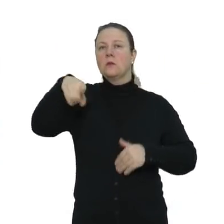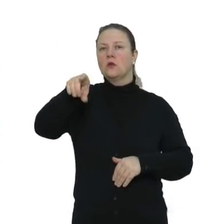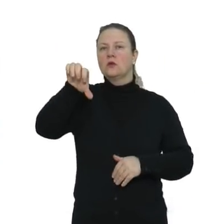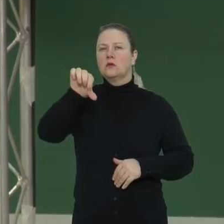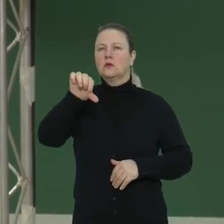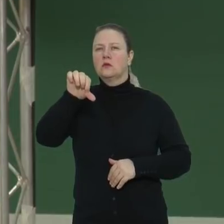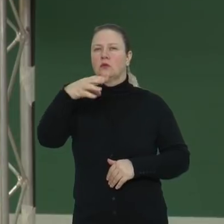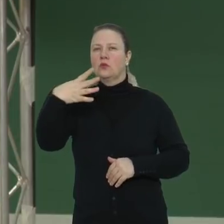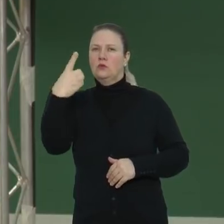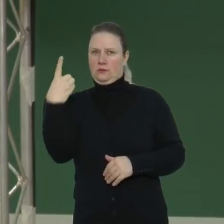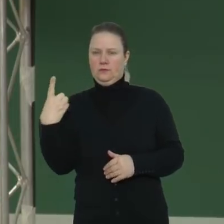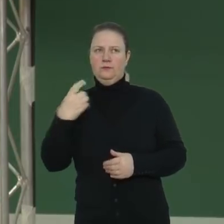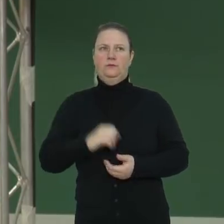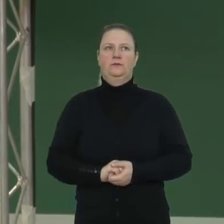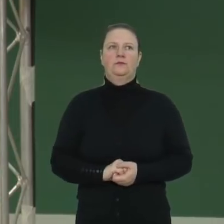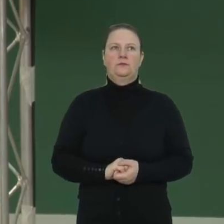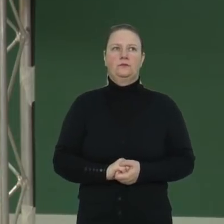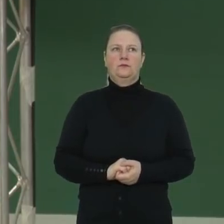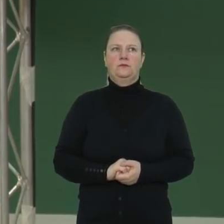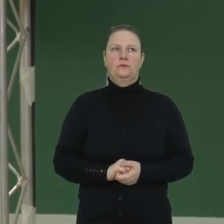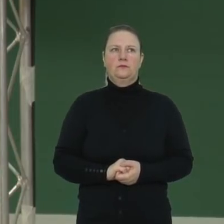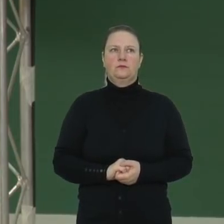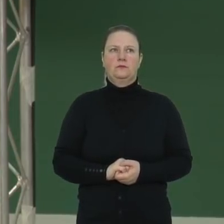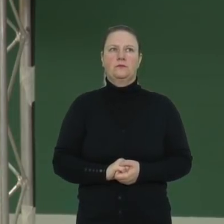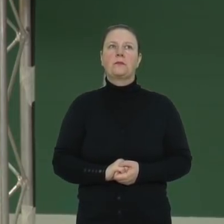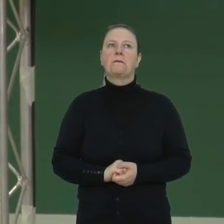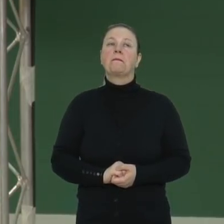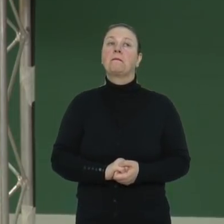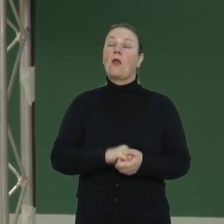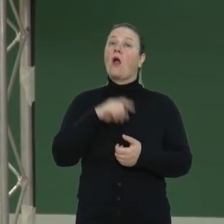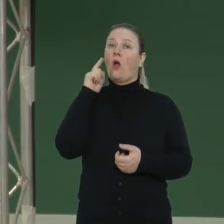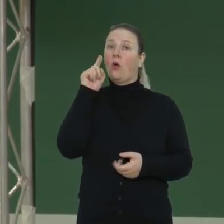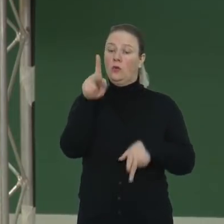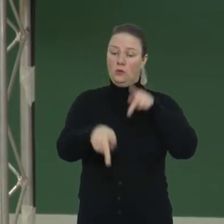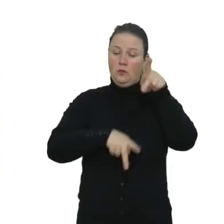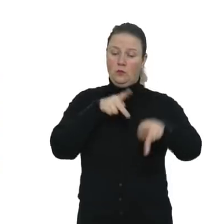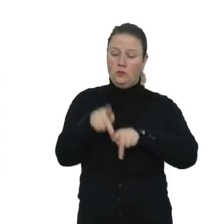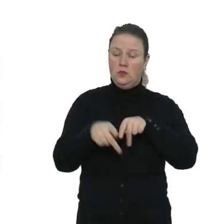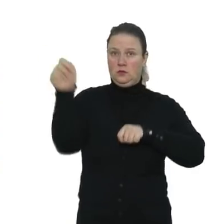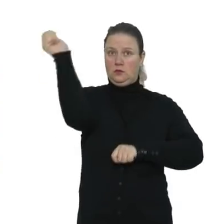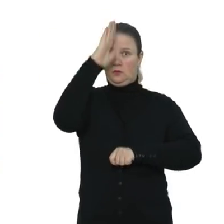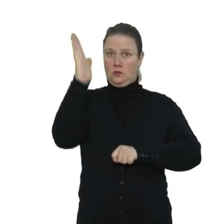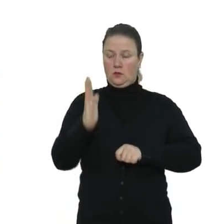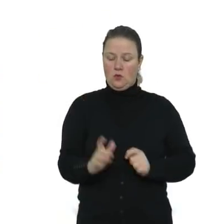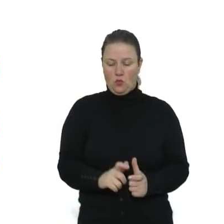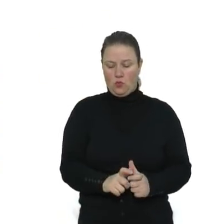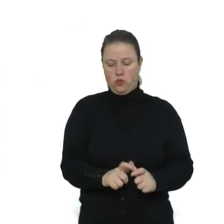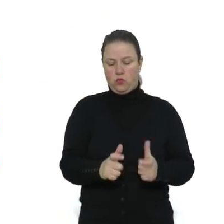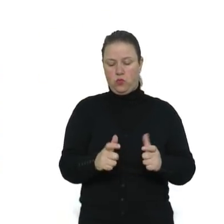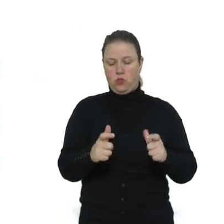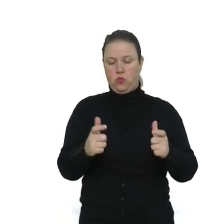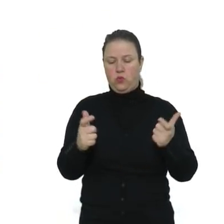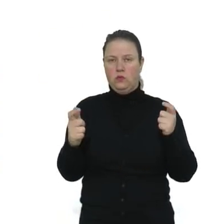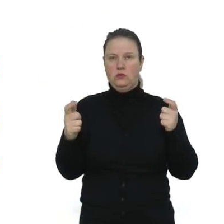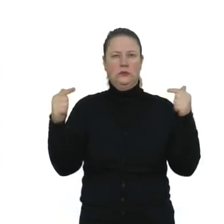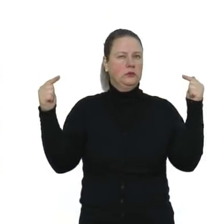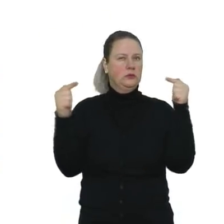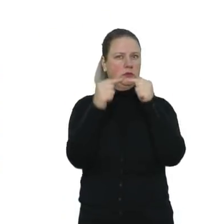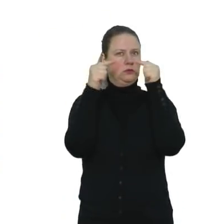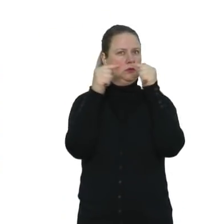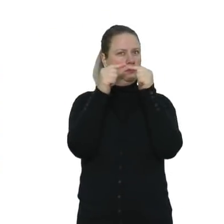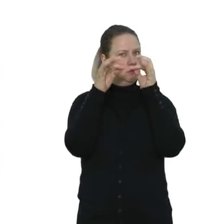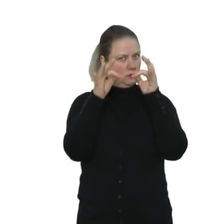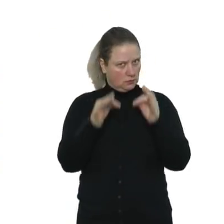lá para o nosso exercício número 3 de hoje. Considerando que a população brasileira cresça de acordo com essa relação.